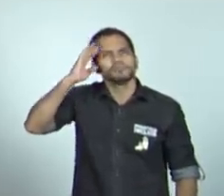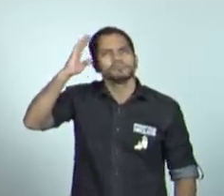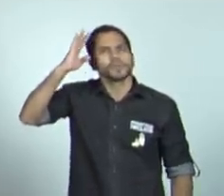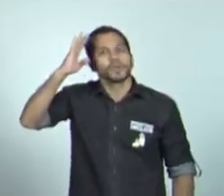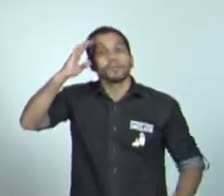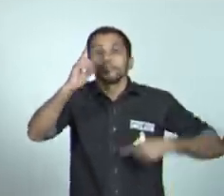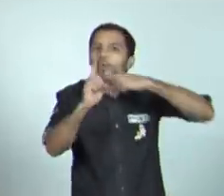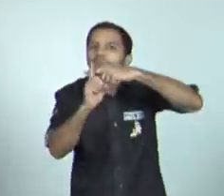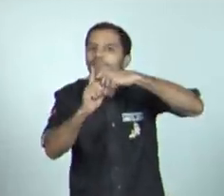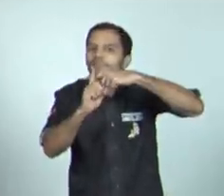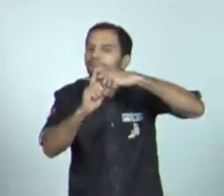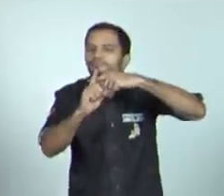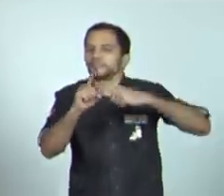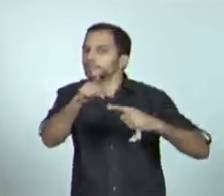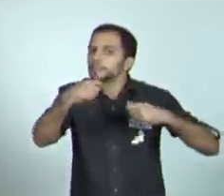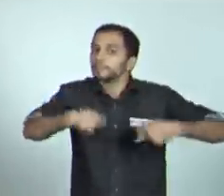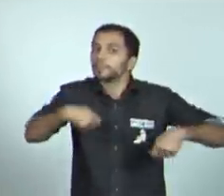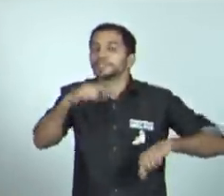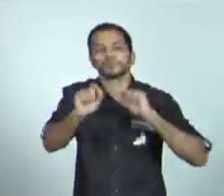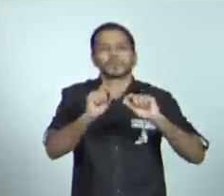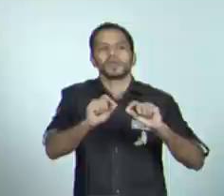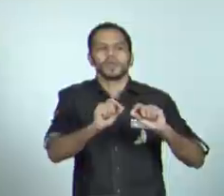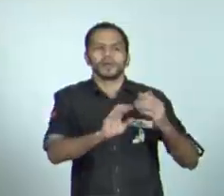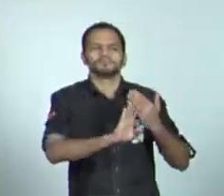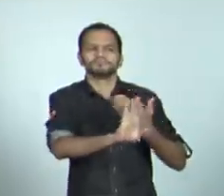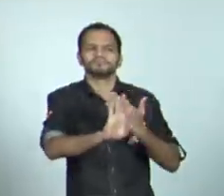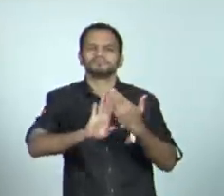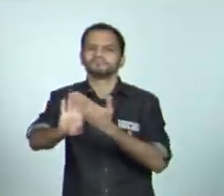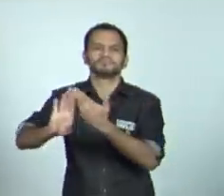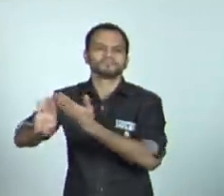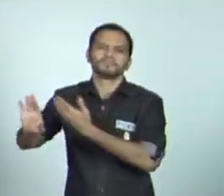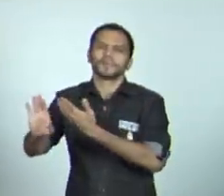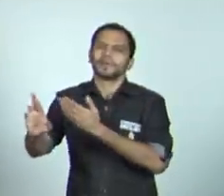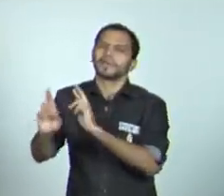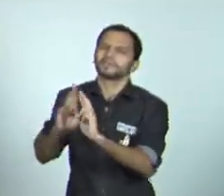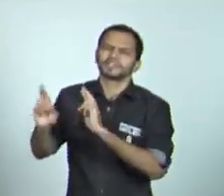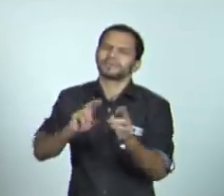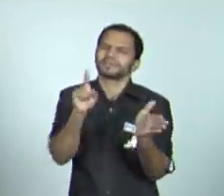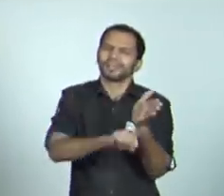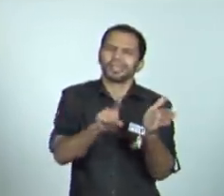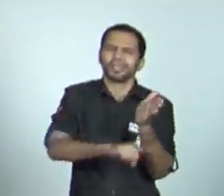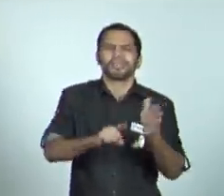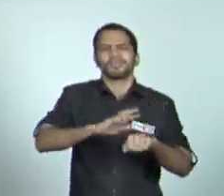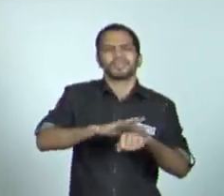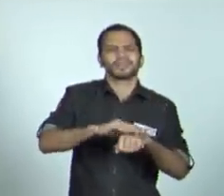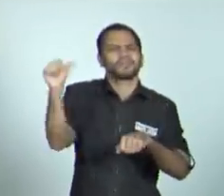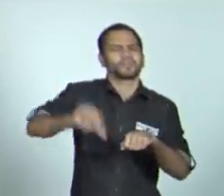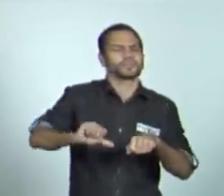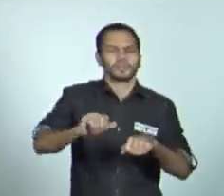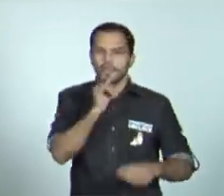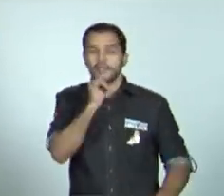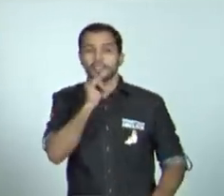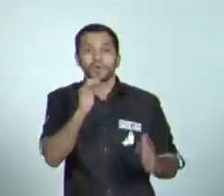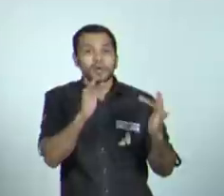e para isso você precisa se afastar de relações doente as influências mentiras quantos